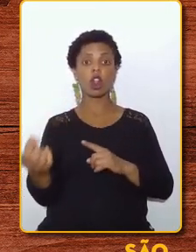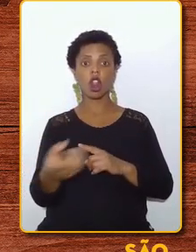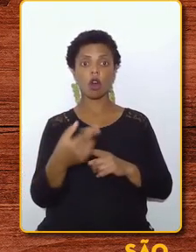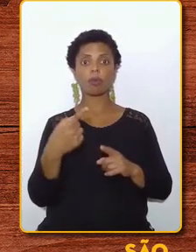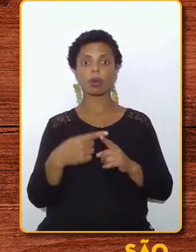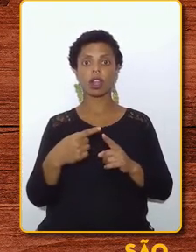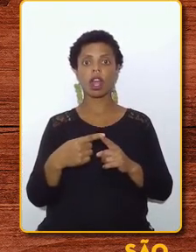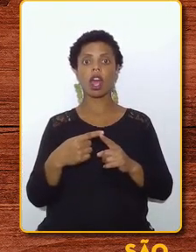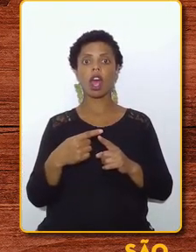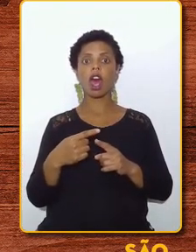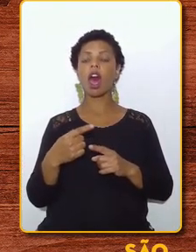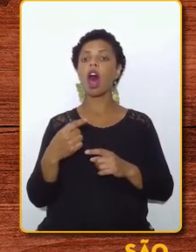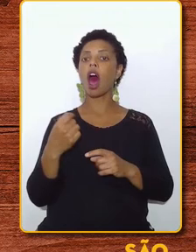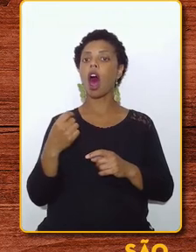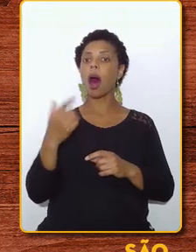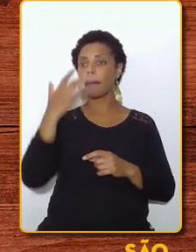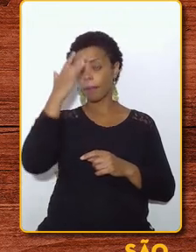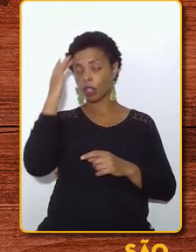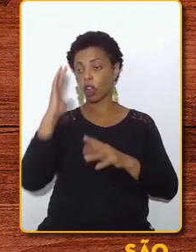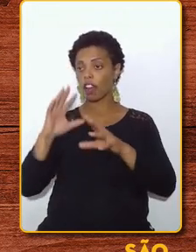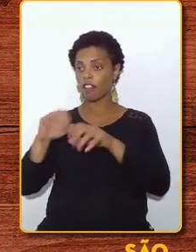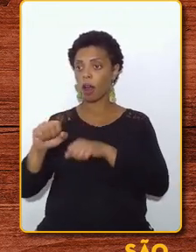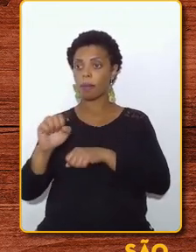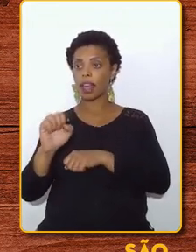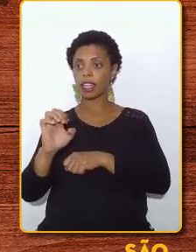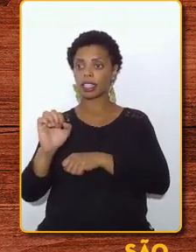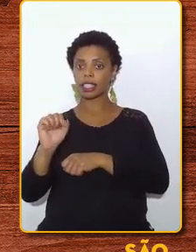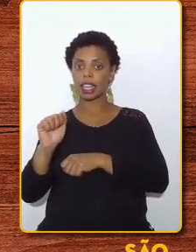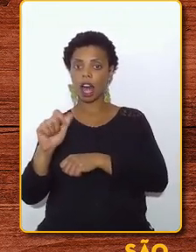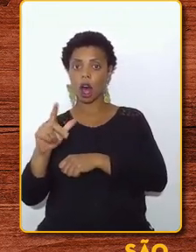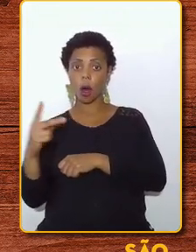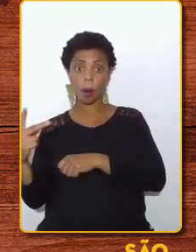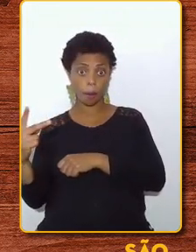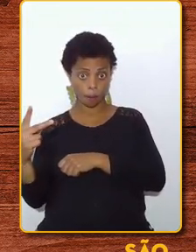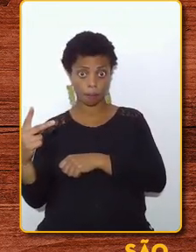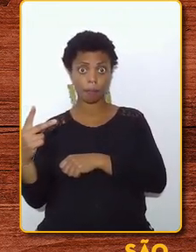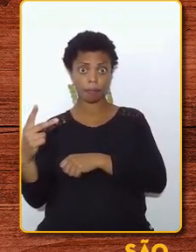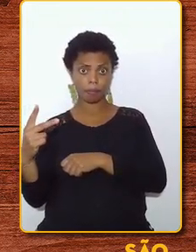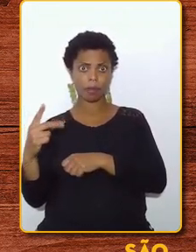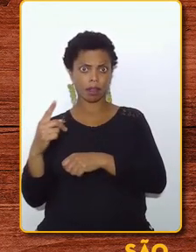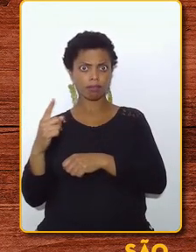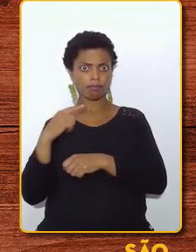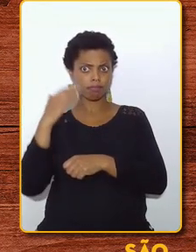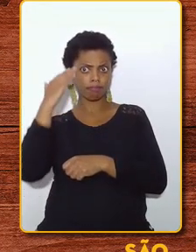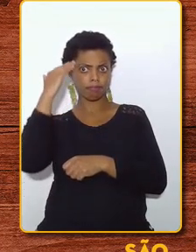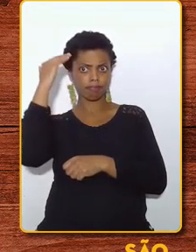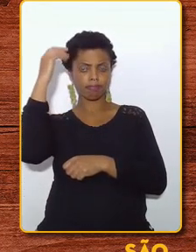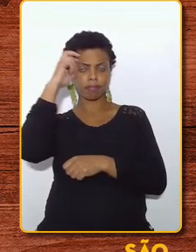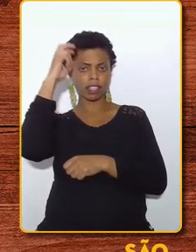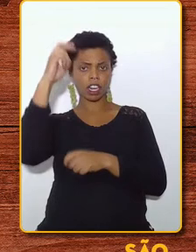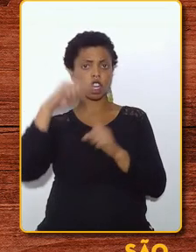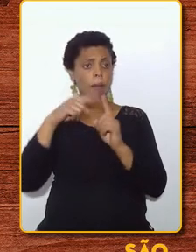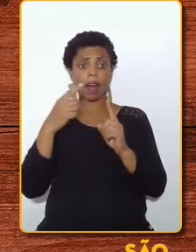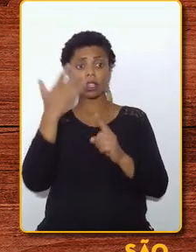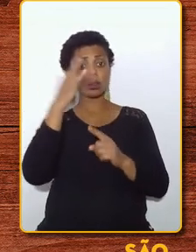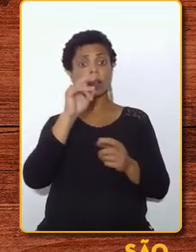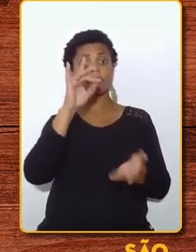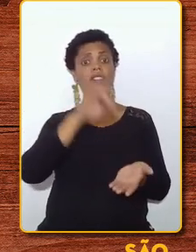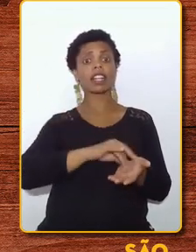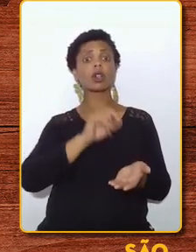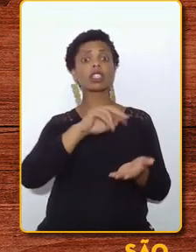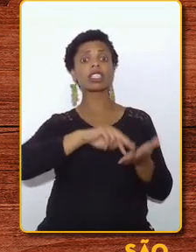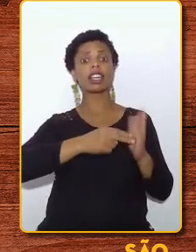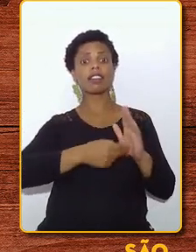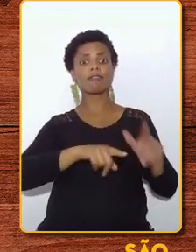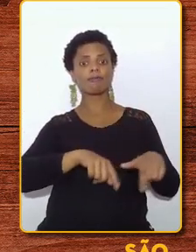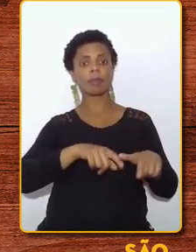sabedoria deles, eles não sabem o que é agroecologia, não sabem o que é produzir sem veneno. Nós precisamos de uma Embrapa que